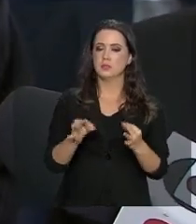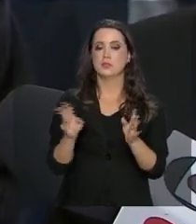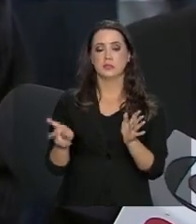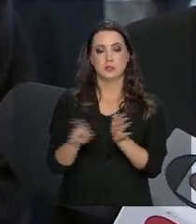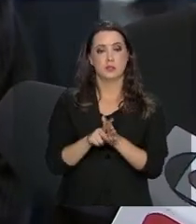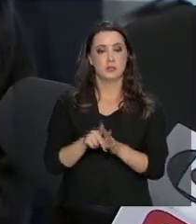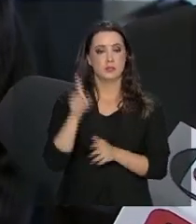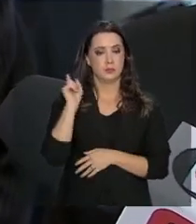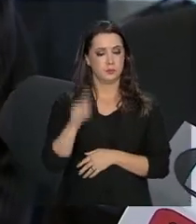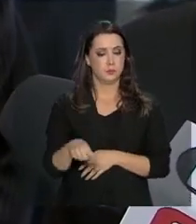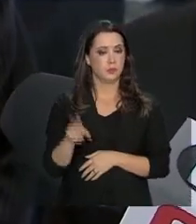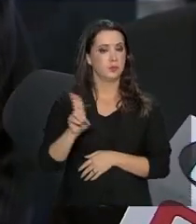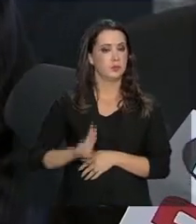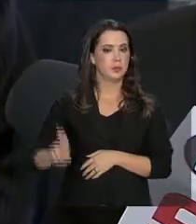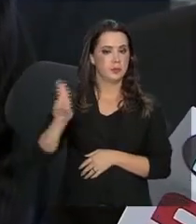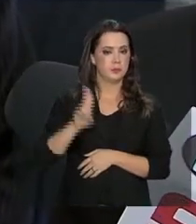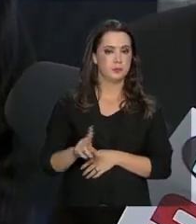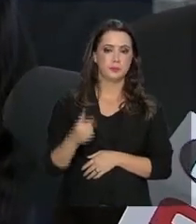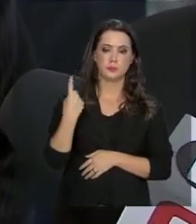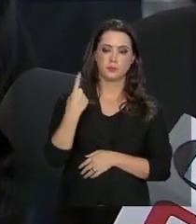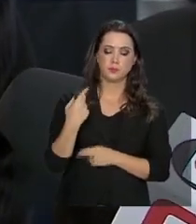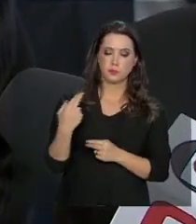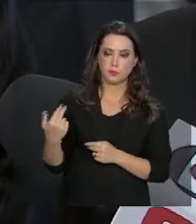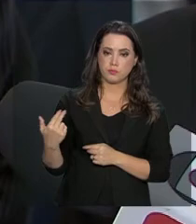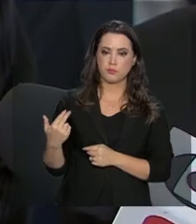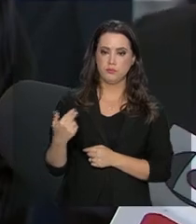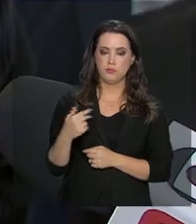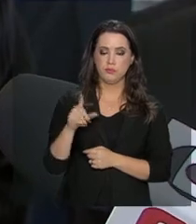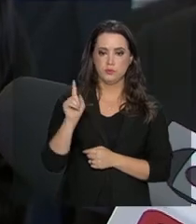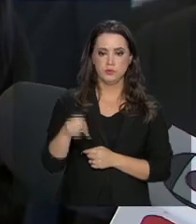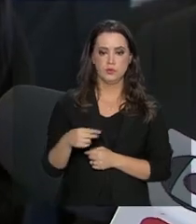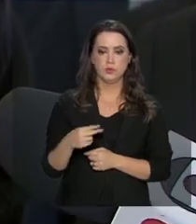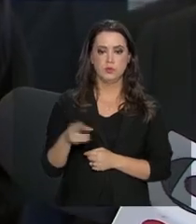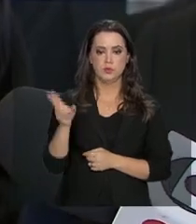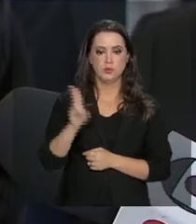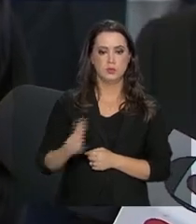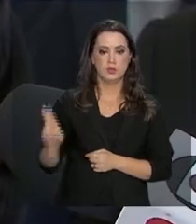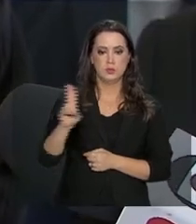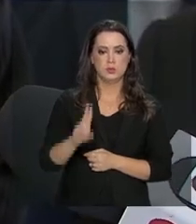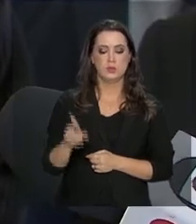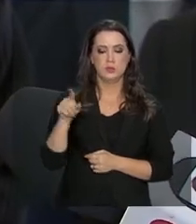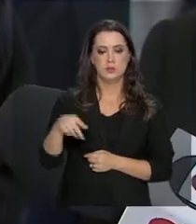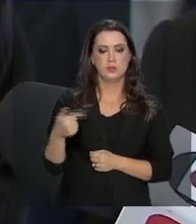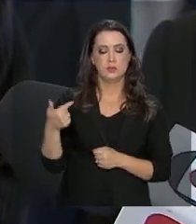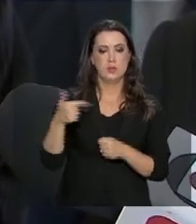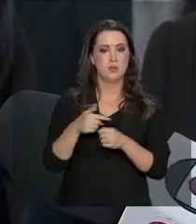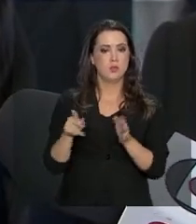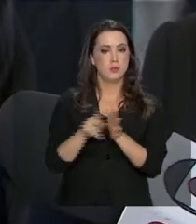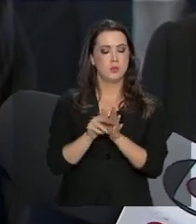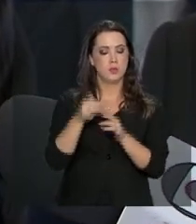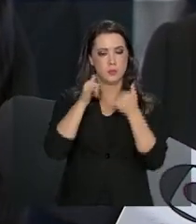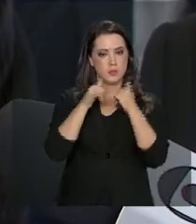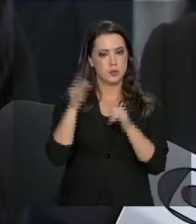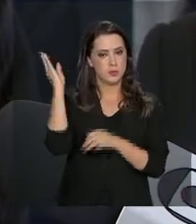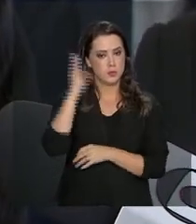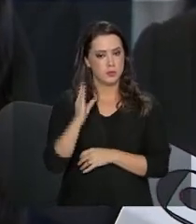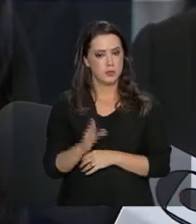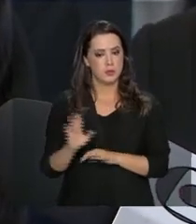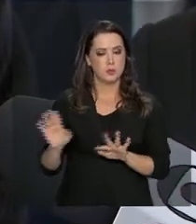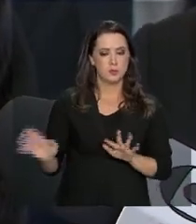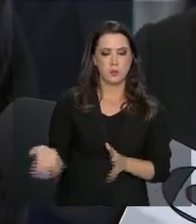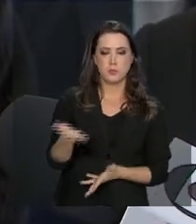usando é um produto é uma fonte de energia brasileira é